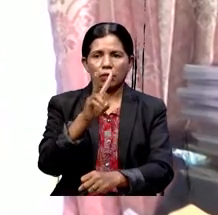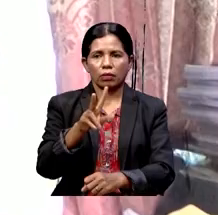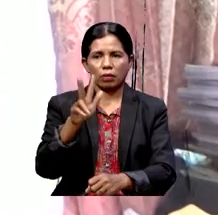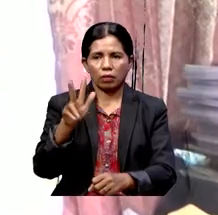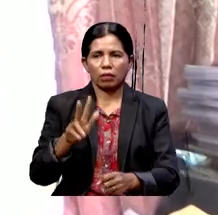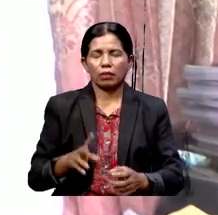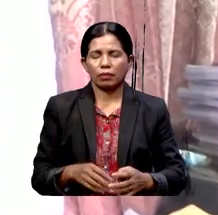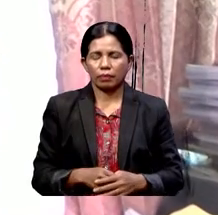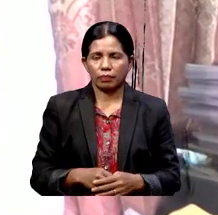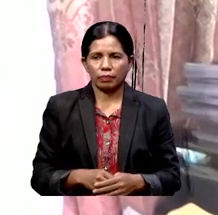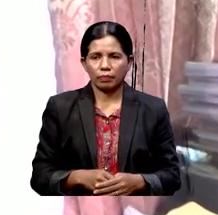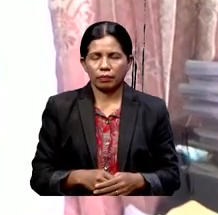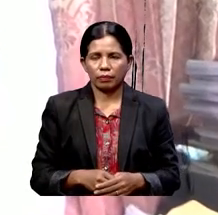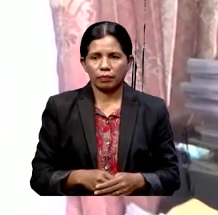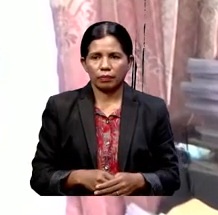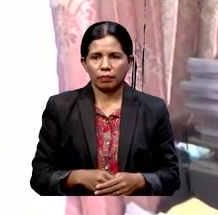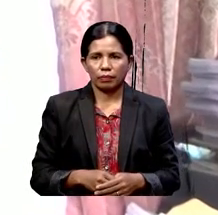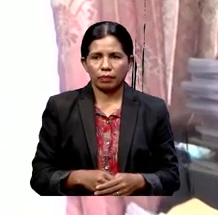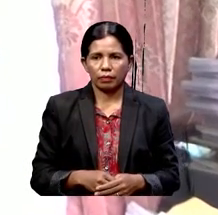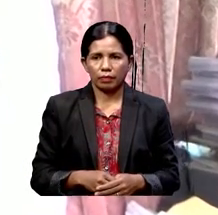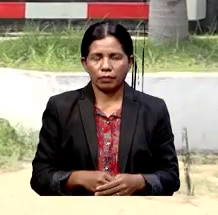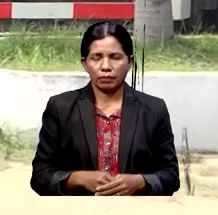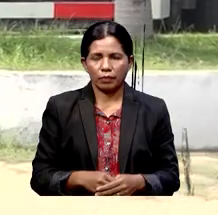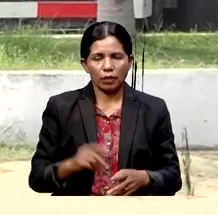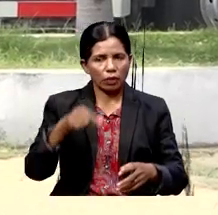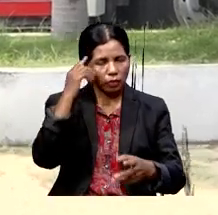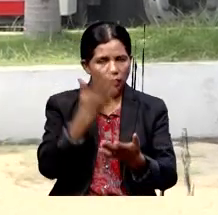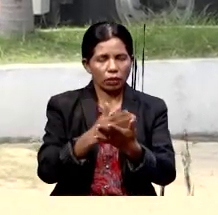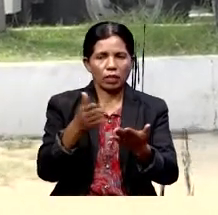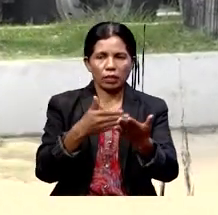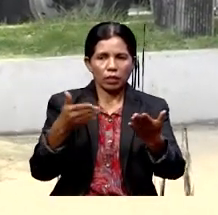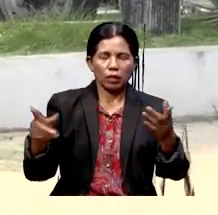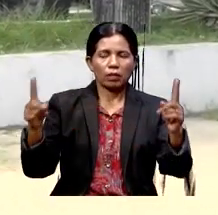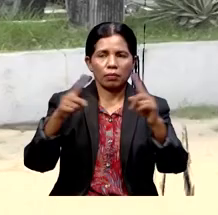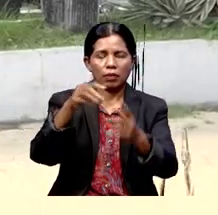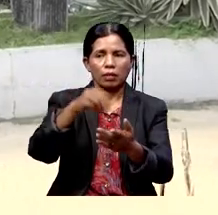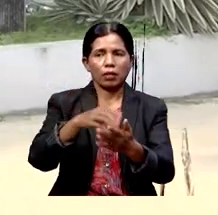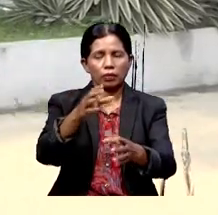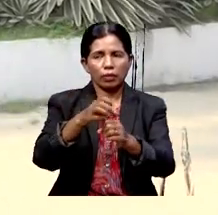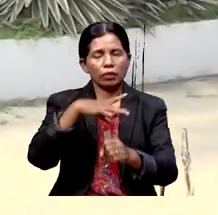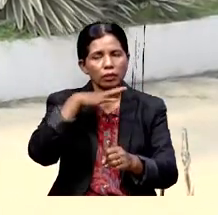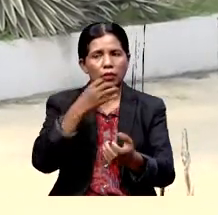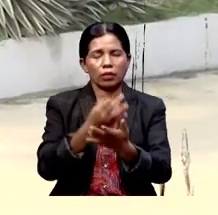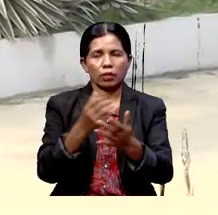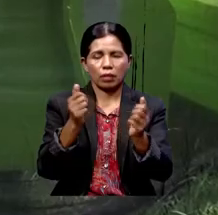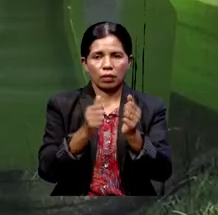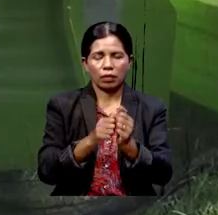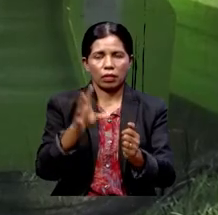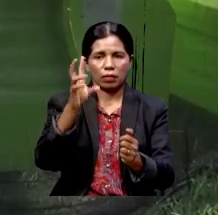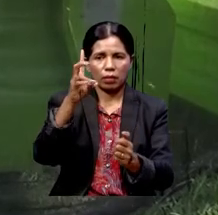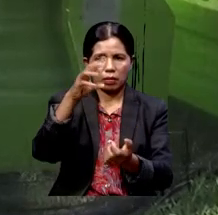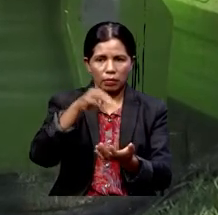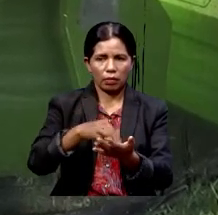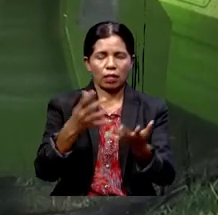tulu to hat O governo só se equipamentos modernos para coleção lixo e orçamento há muito tempo hito,